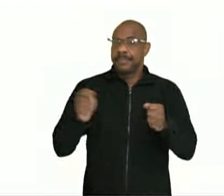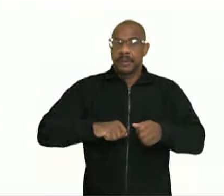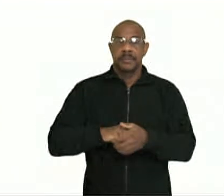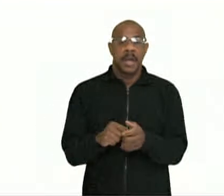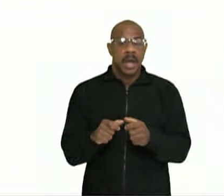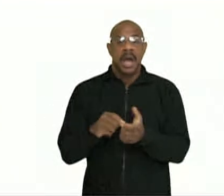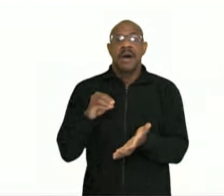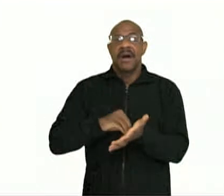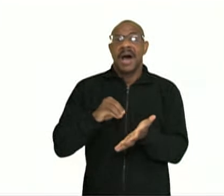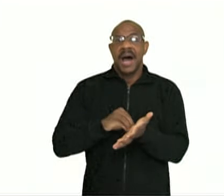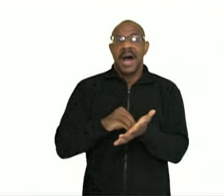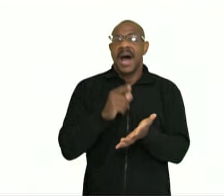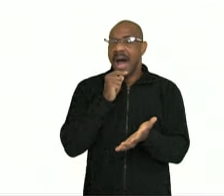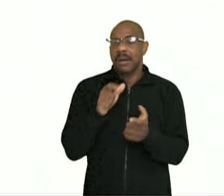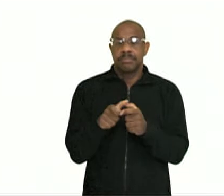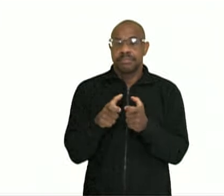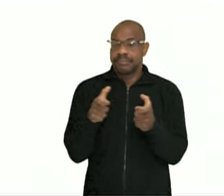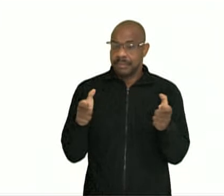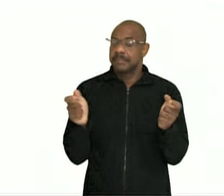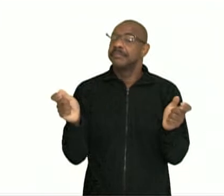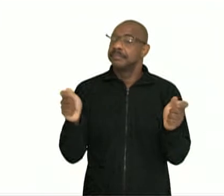os próximos.